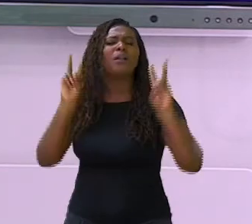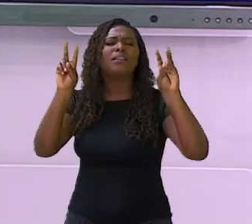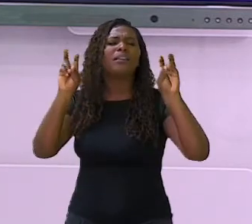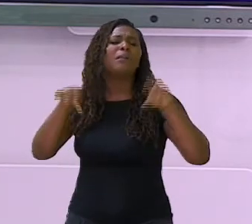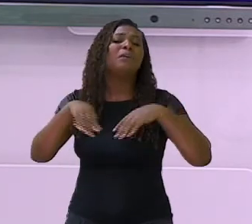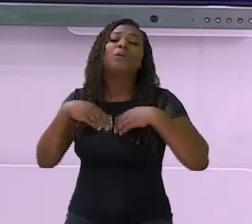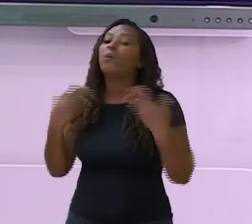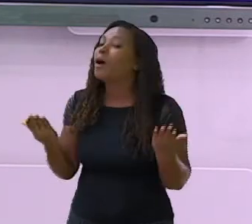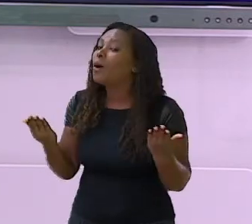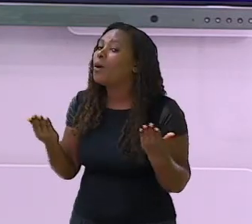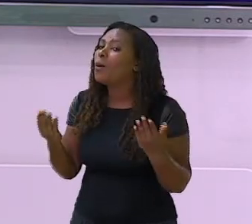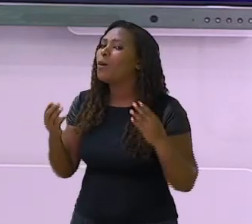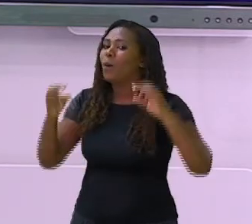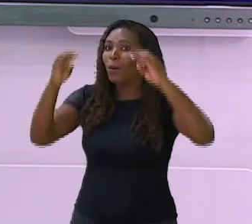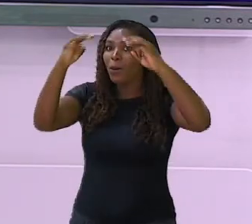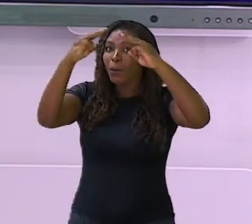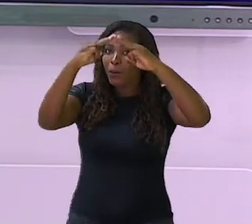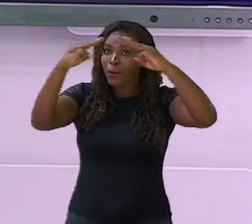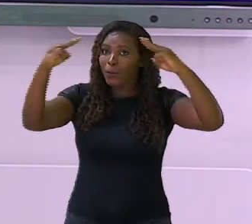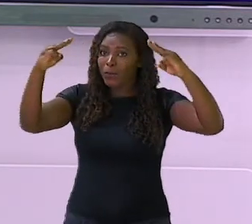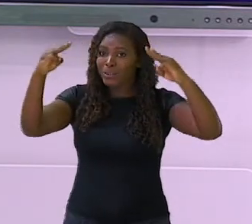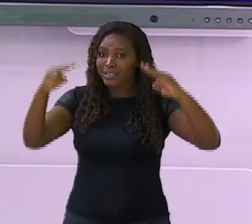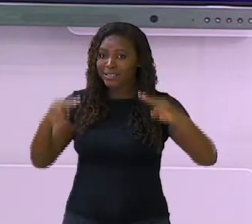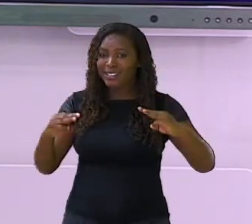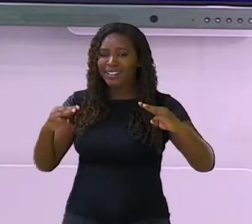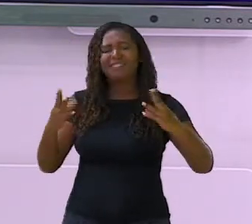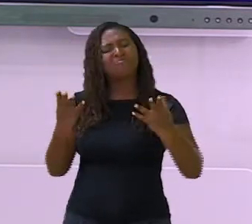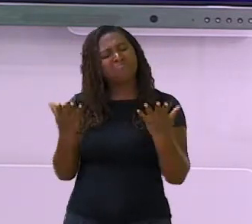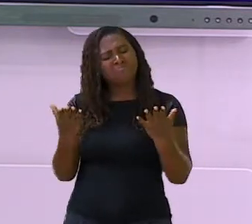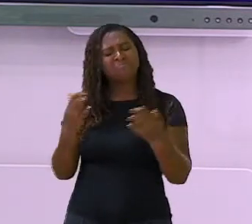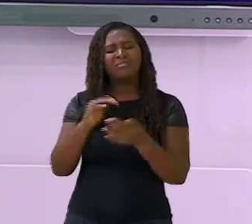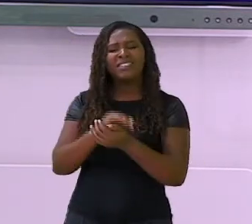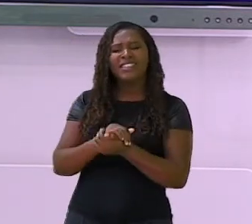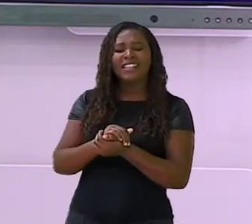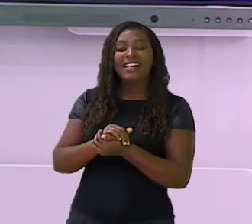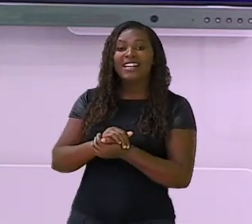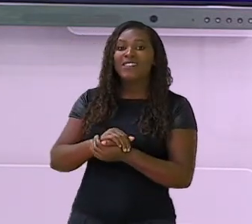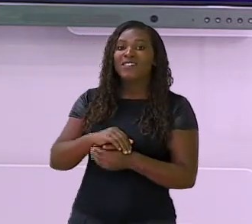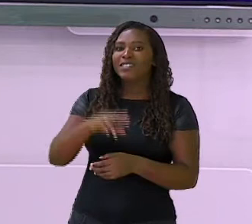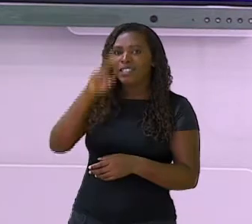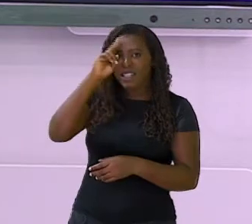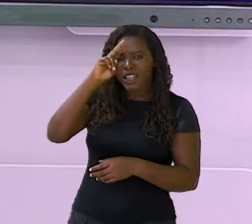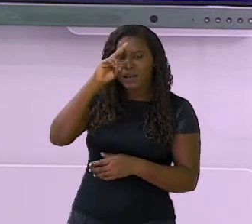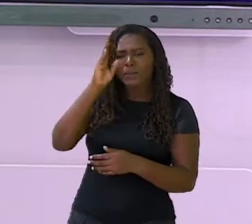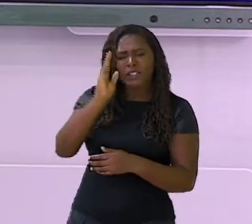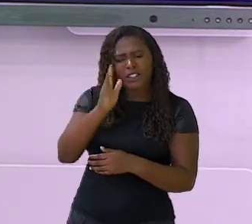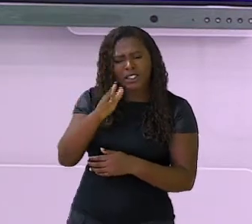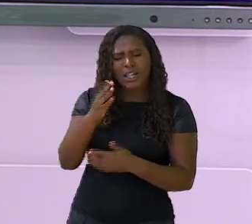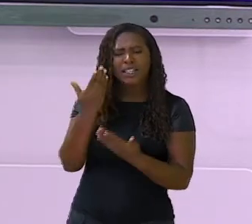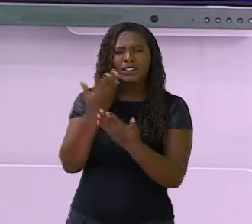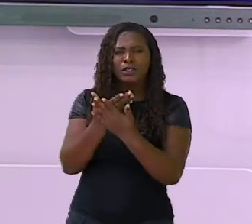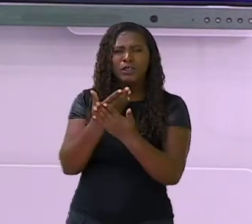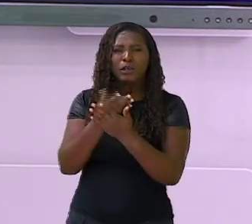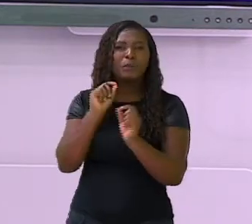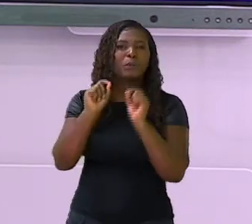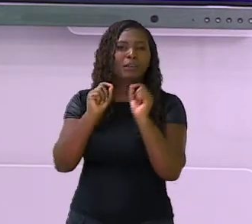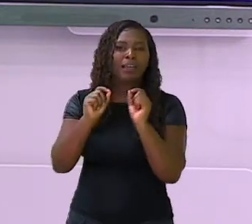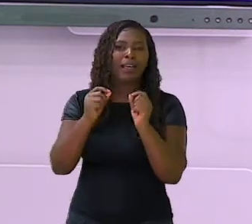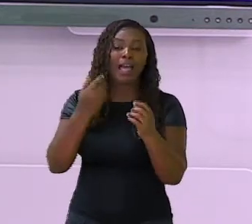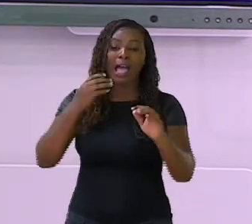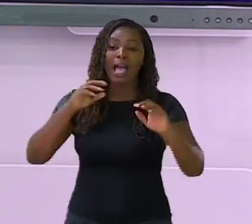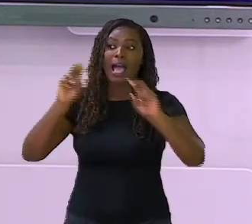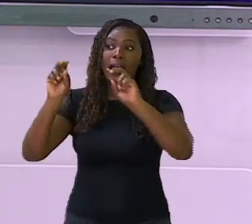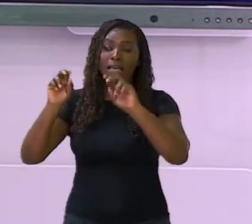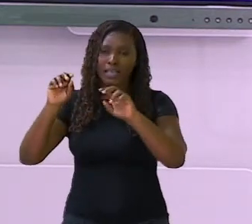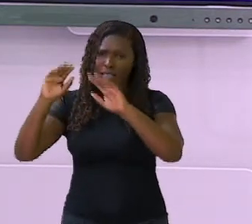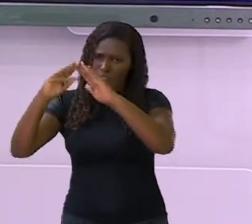estamos falando sobre escolas, a formação das escolas, a história das escolas, é muito importante também falar sobre os